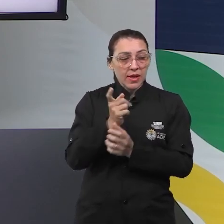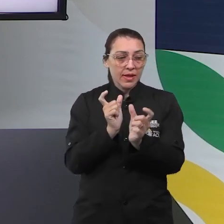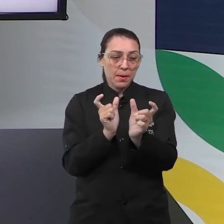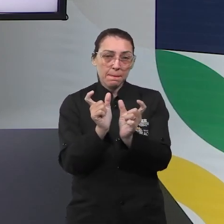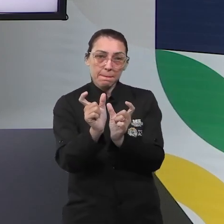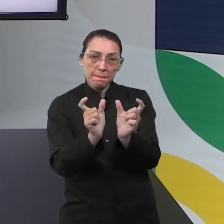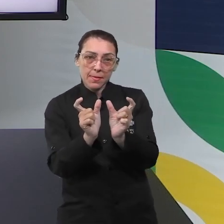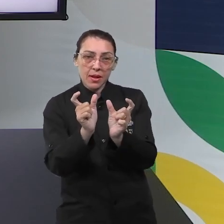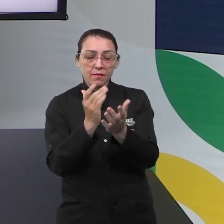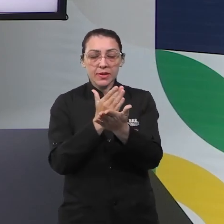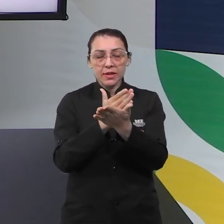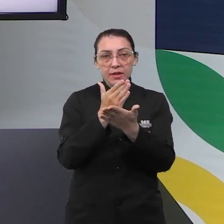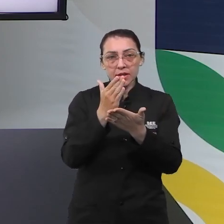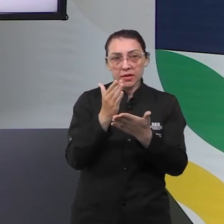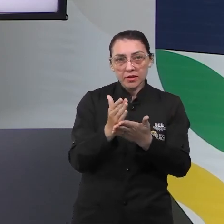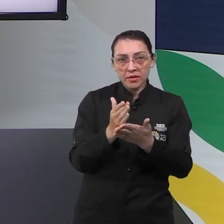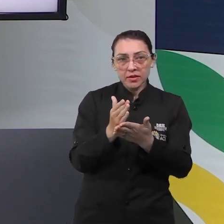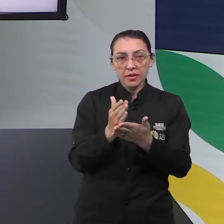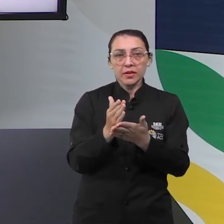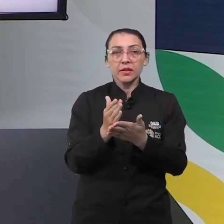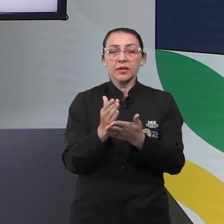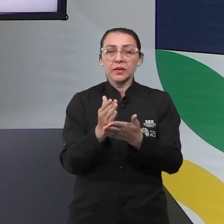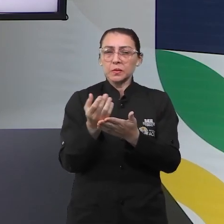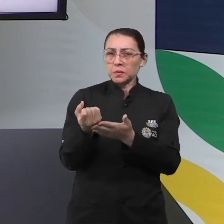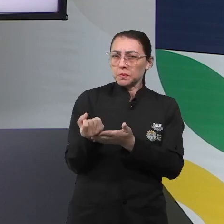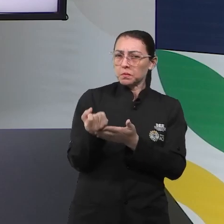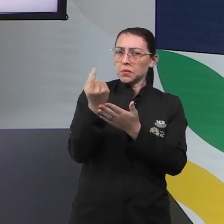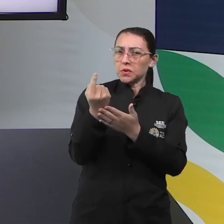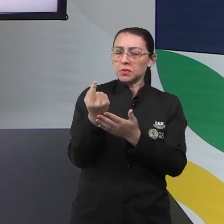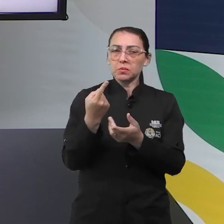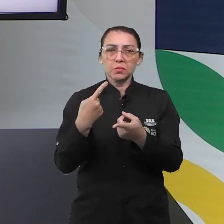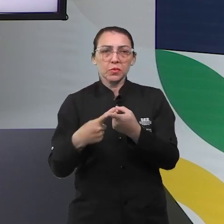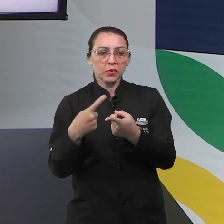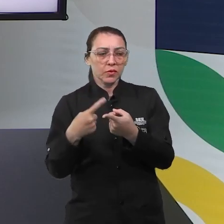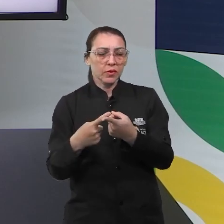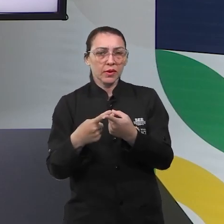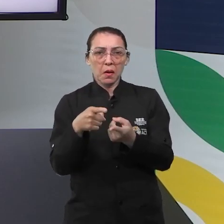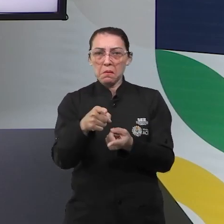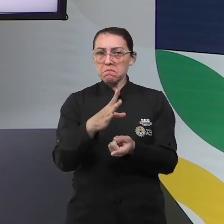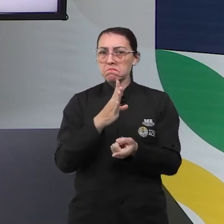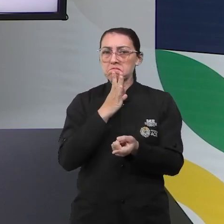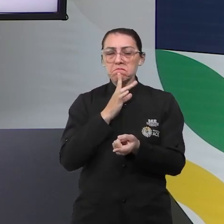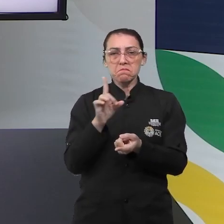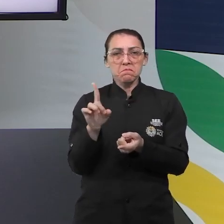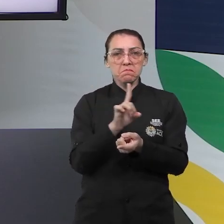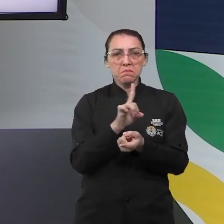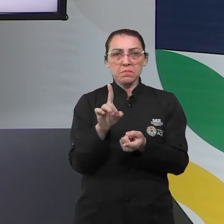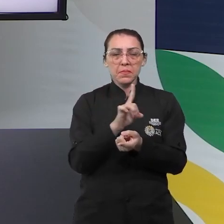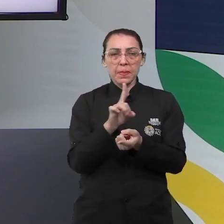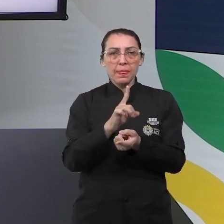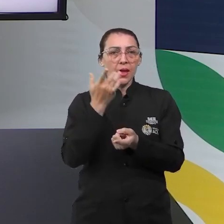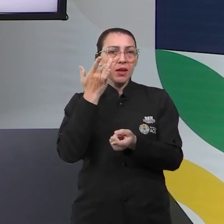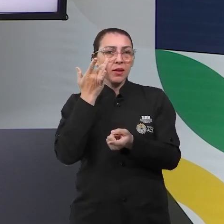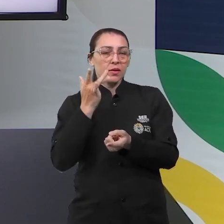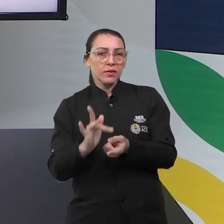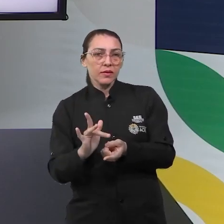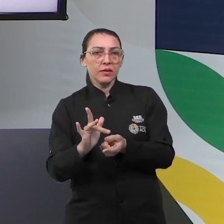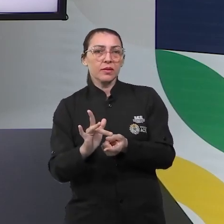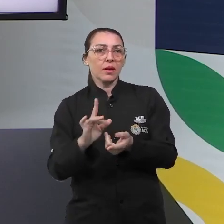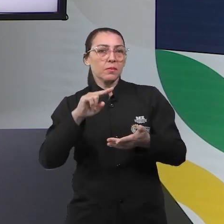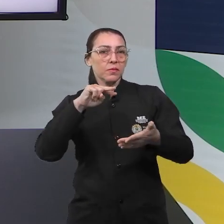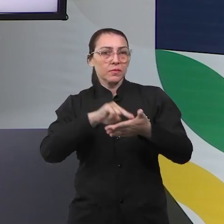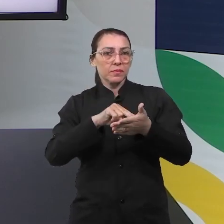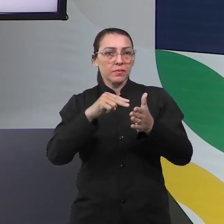palavra inicialmente, se torna estranho. Por quê? Porque você não conhece aquela palavra, você não sabe do seu